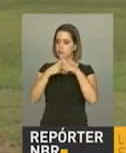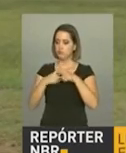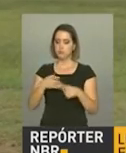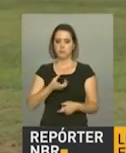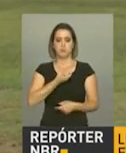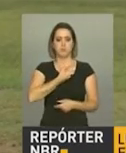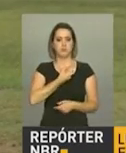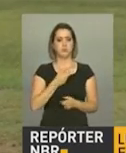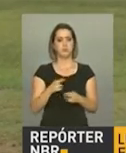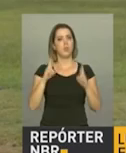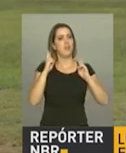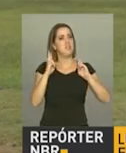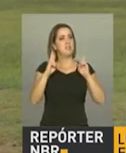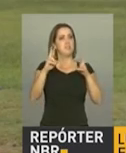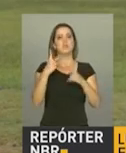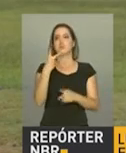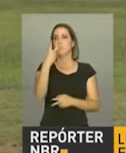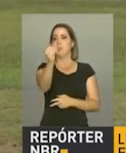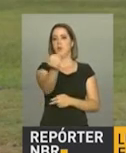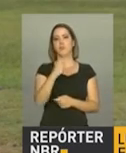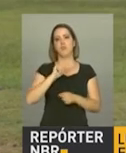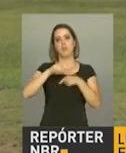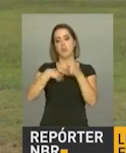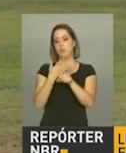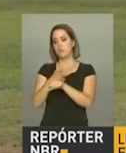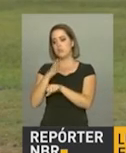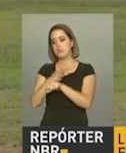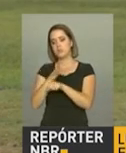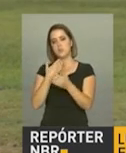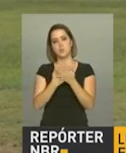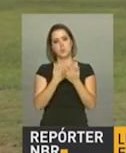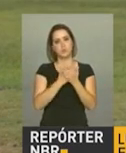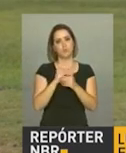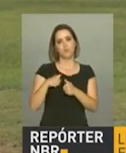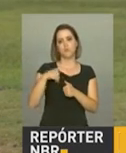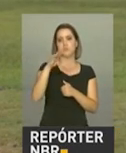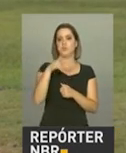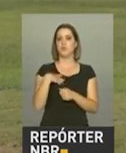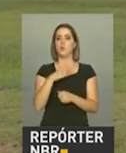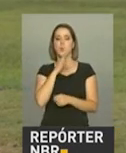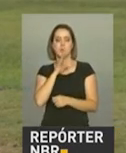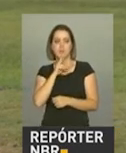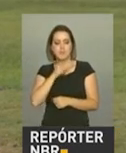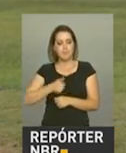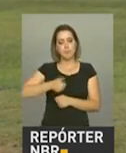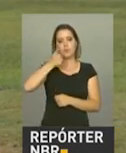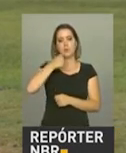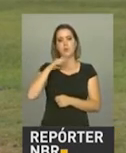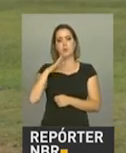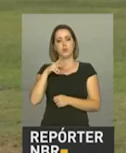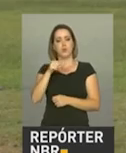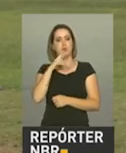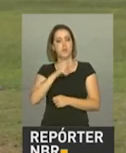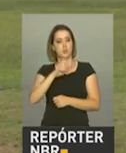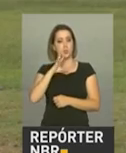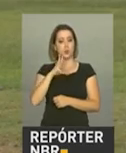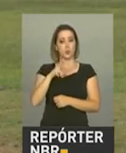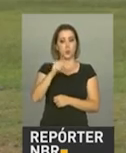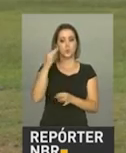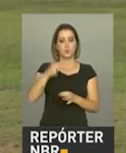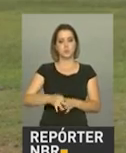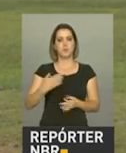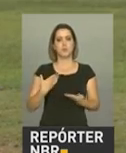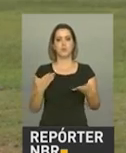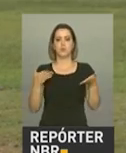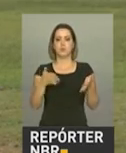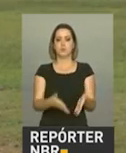estar entre esses 20 para depois, nos treinamentos, estudar mais um pouco e assim conseguir mais conhecimentos para poder resolver todas as questões e também fazer